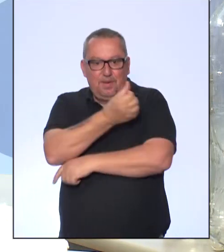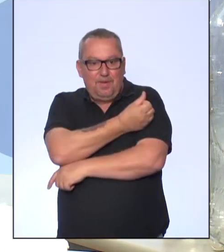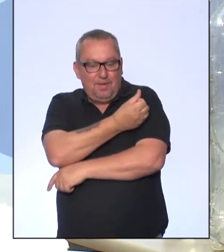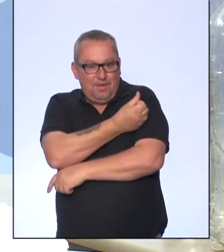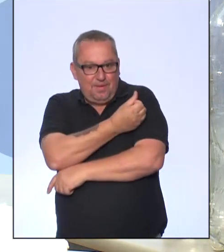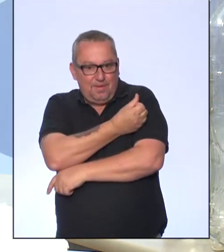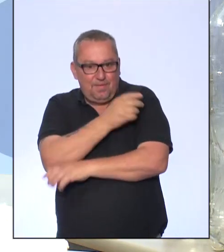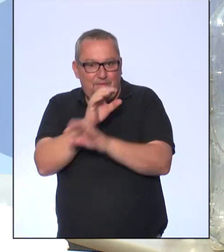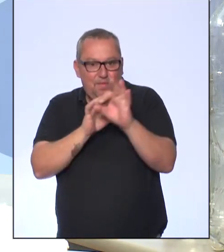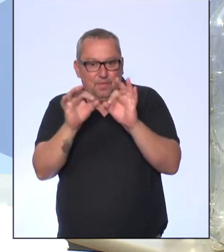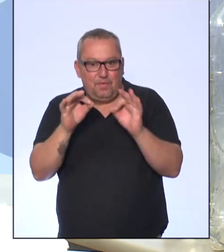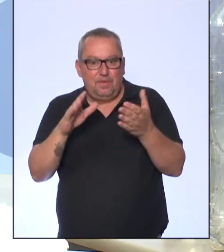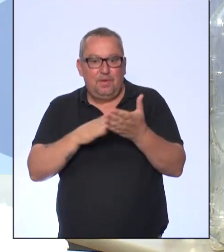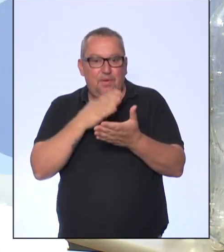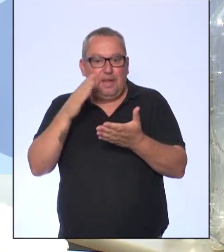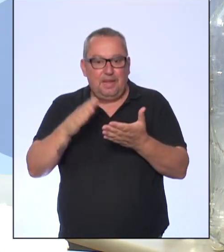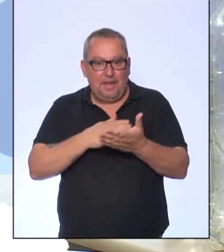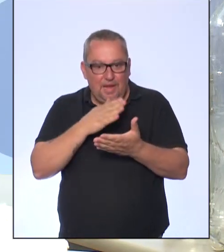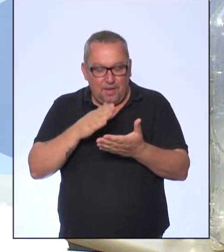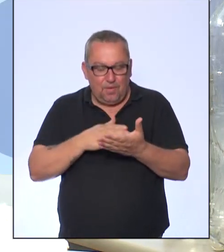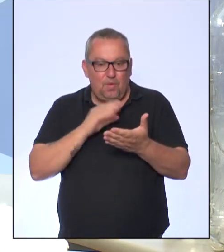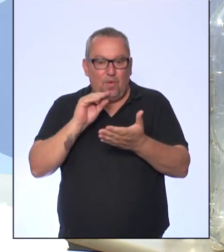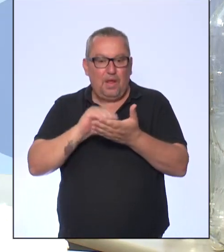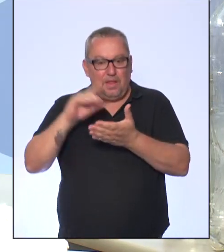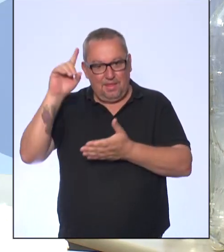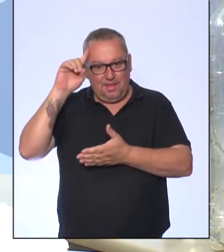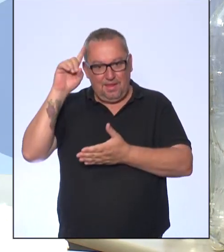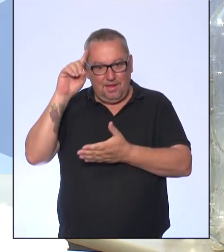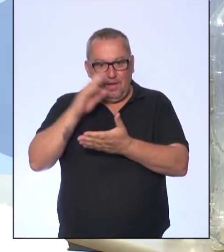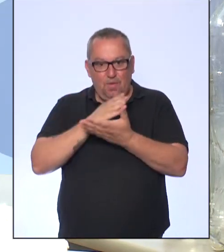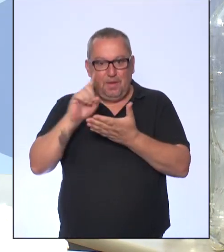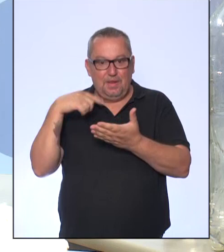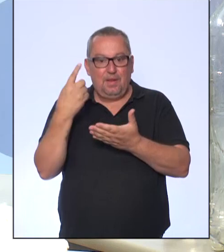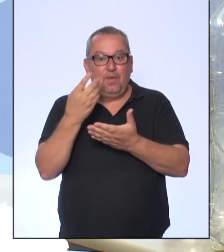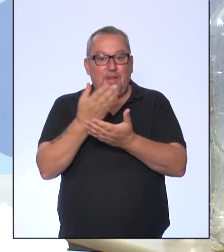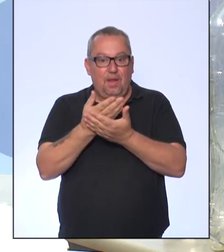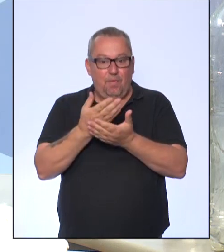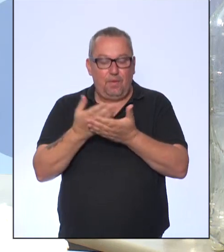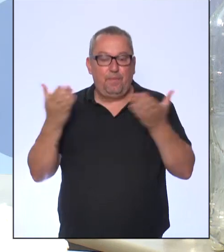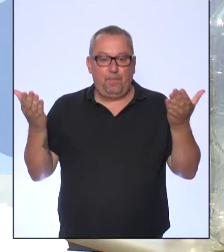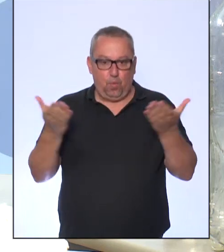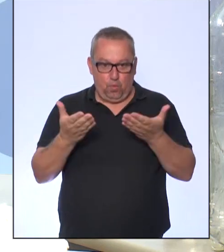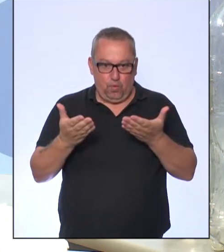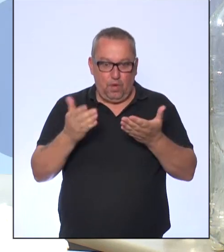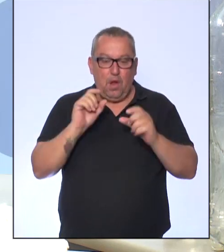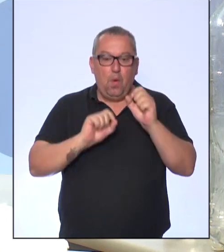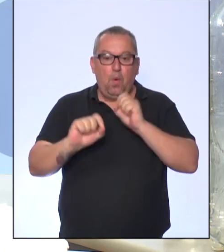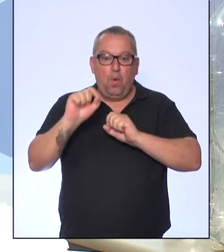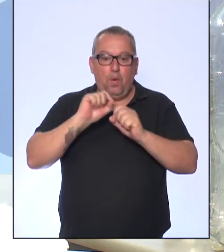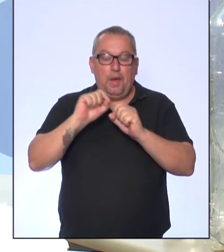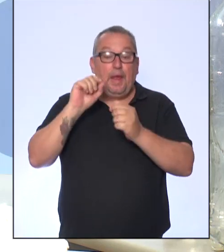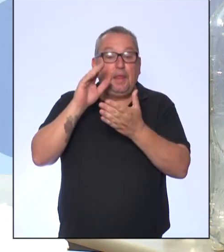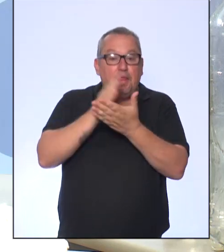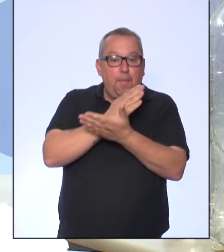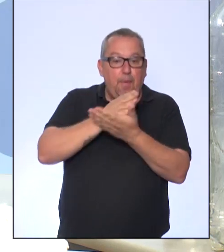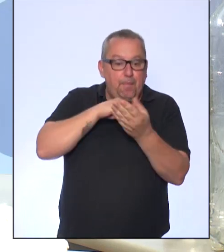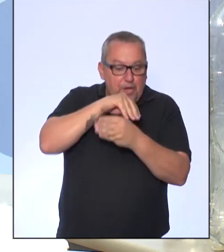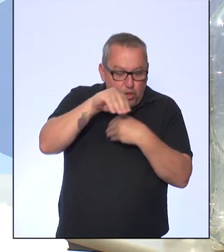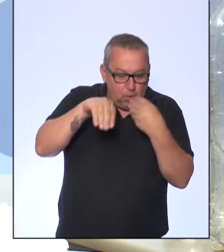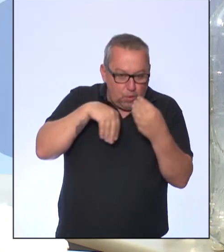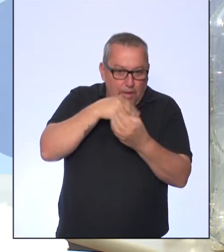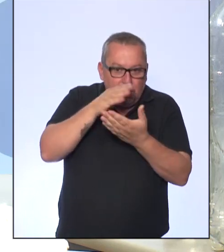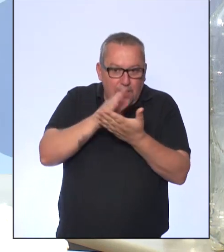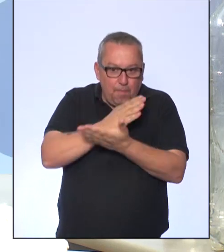lá organizar o caderno, colocar a data e vamos começar a nossa aula. Nossa aula de hoje, ela é sobre separação de